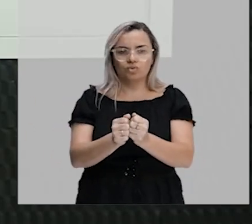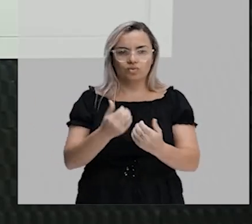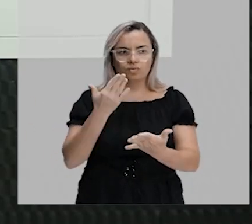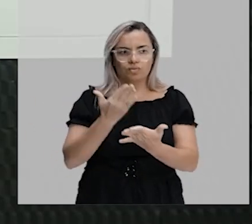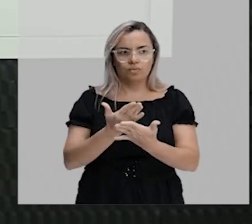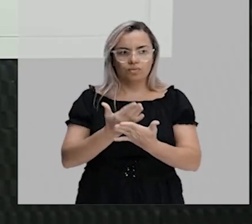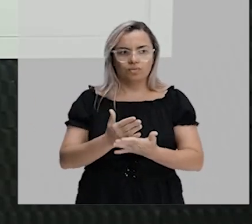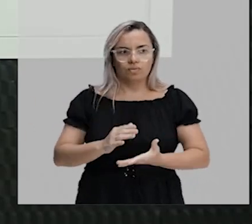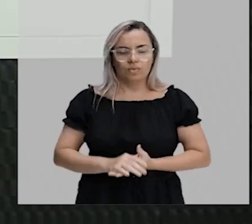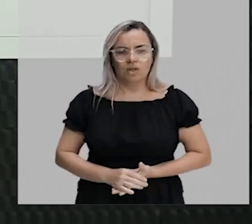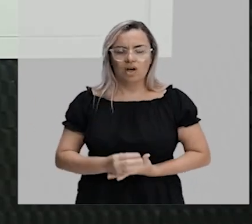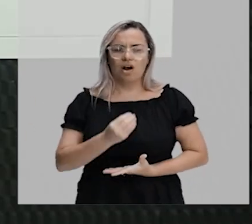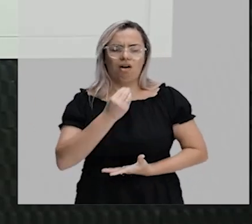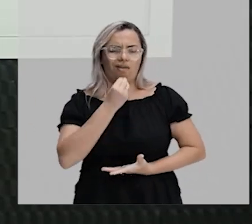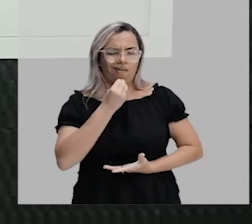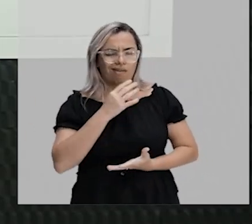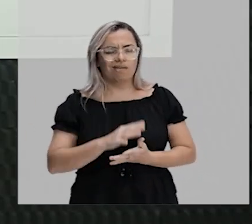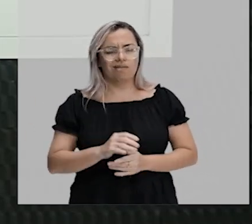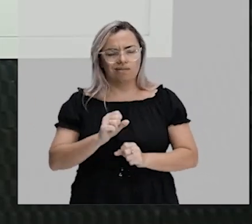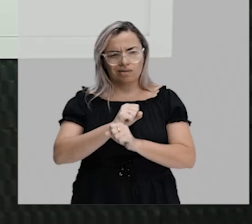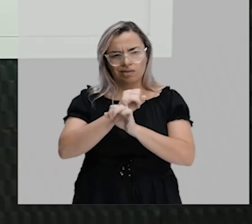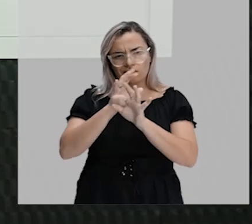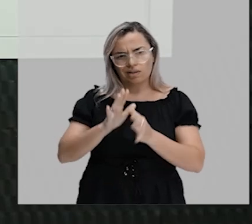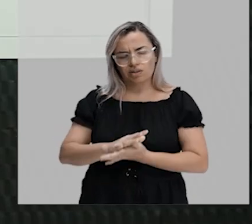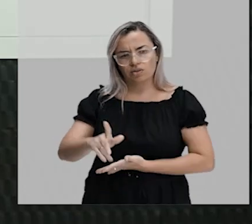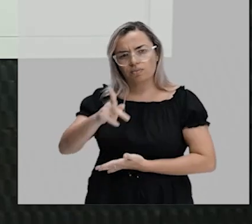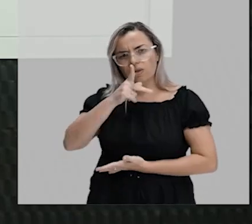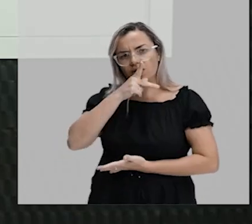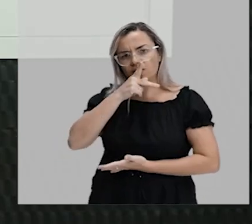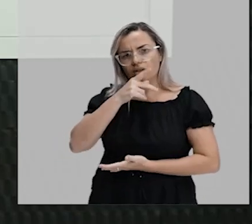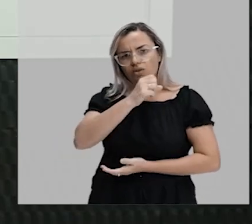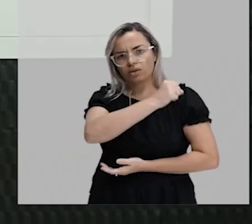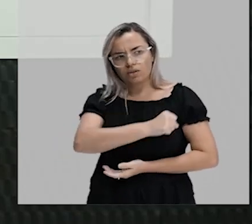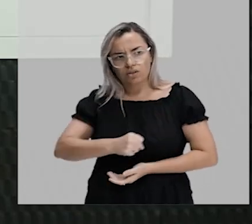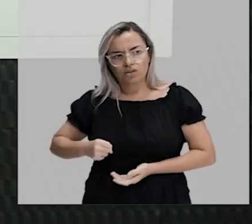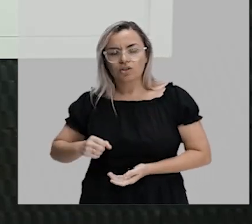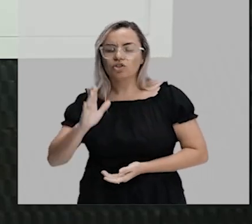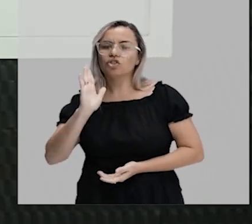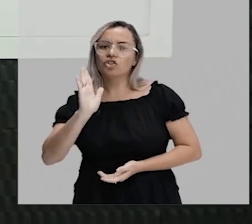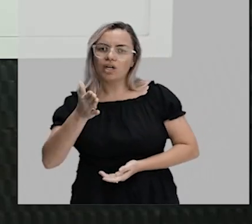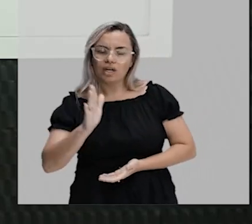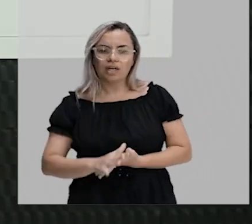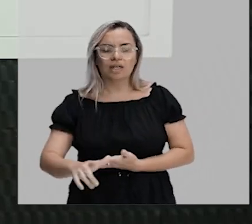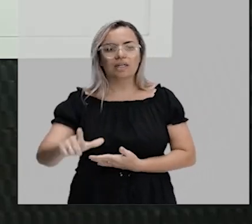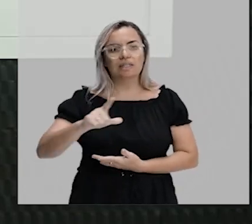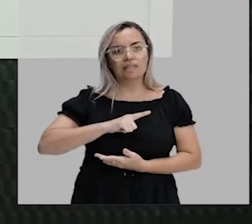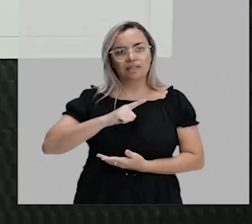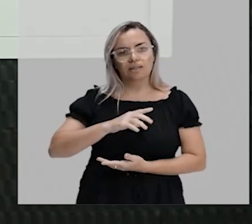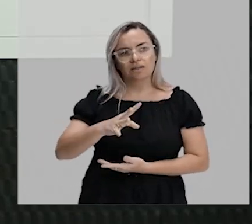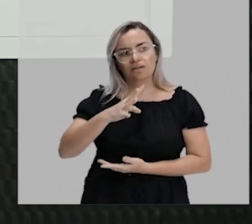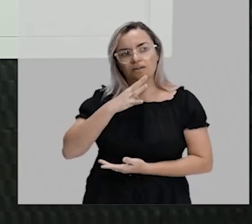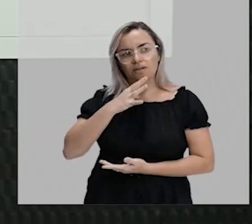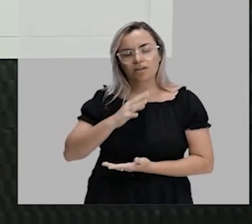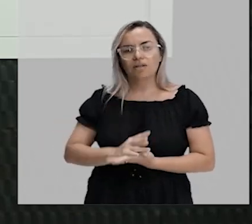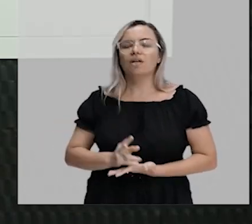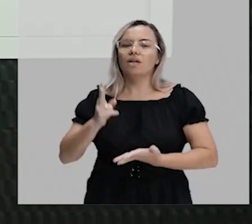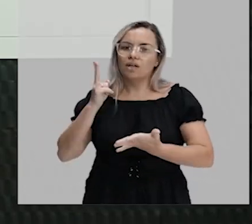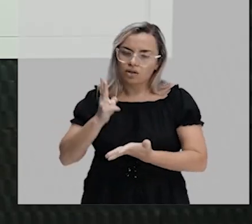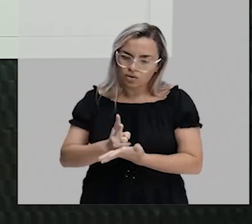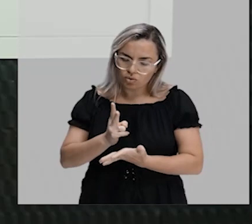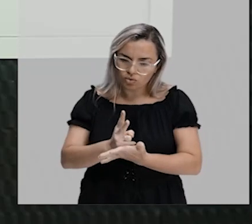Obviamente, você está vendo que desde Platão e Sócrates, nós já temos esse conhecimento aqui, ele vai